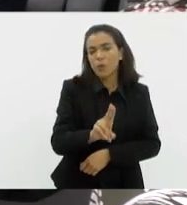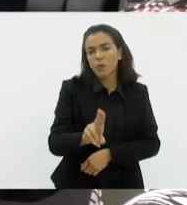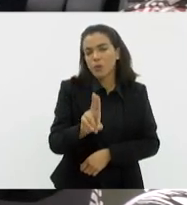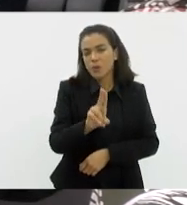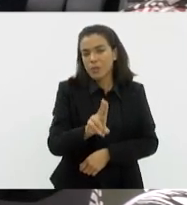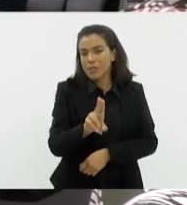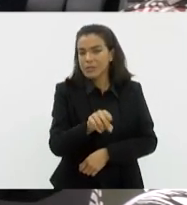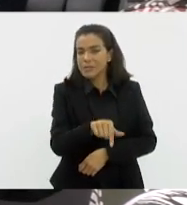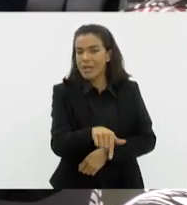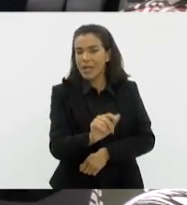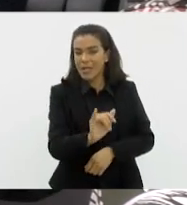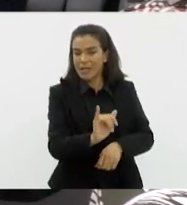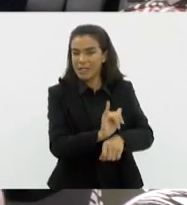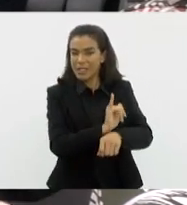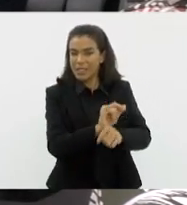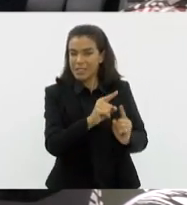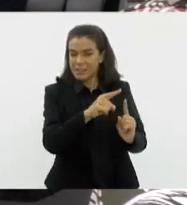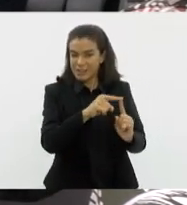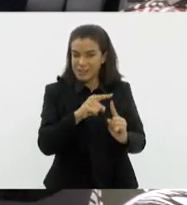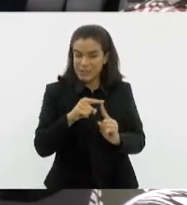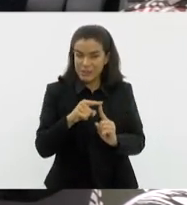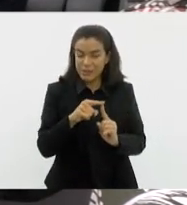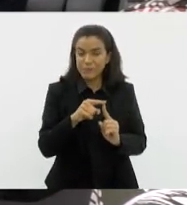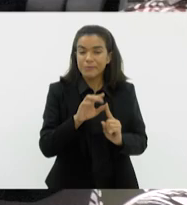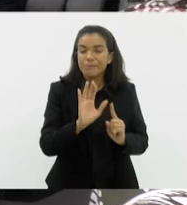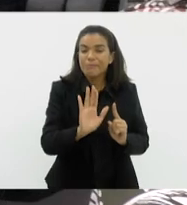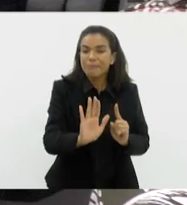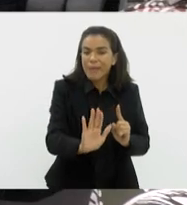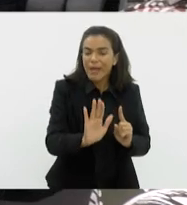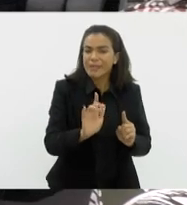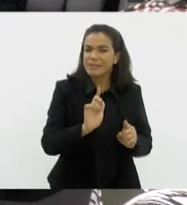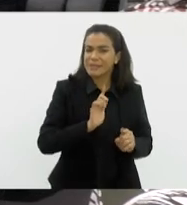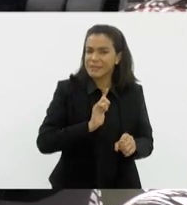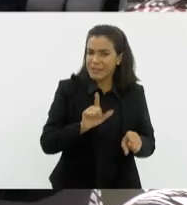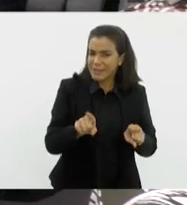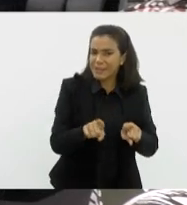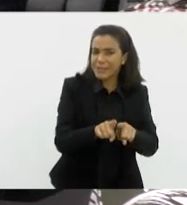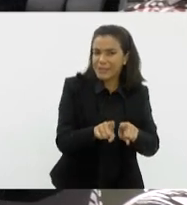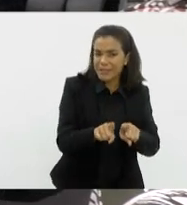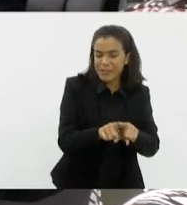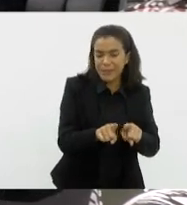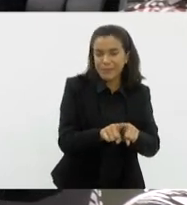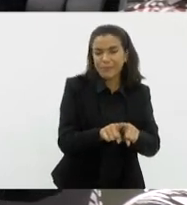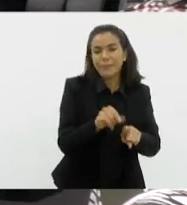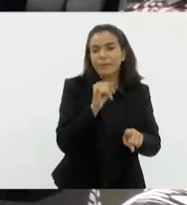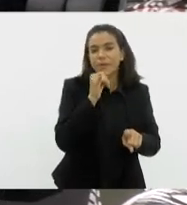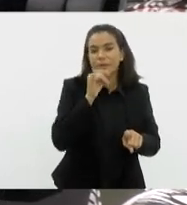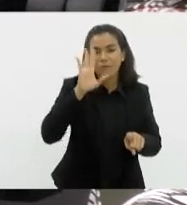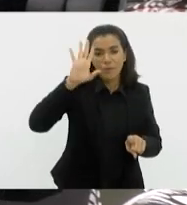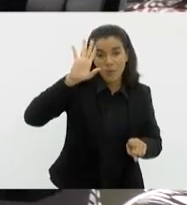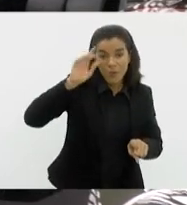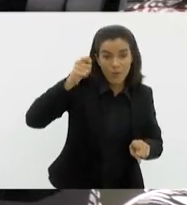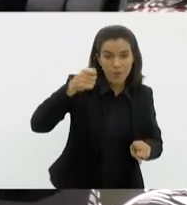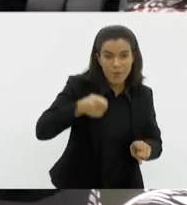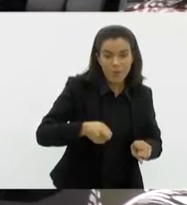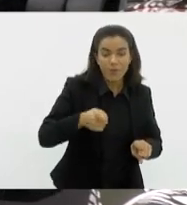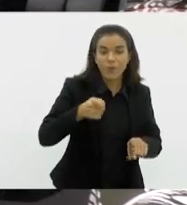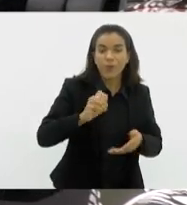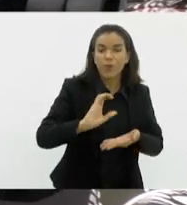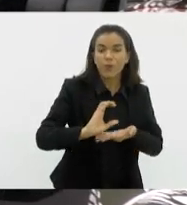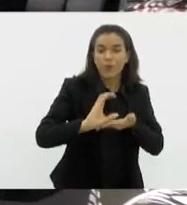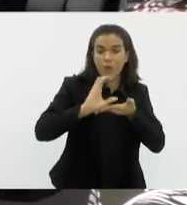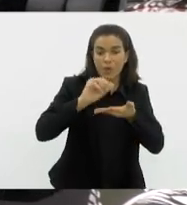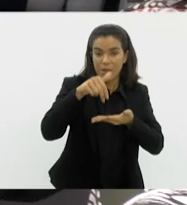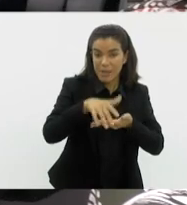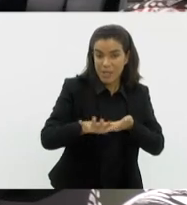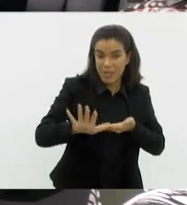esse mecanismo. Além disso, há também uma decisão do Conselho Nacional de